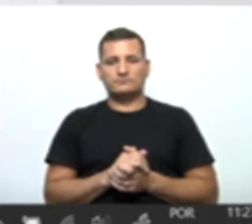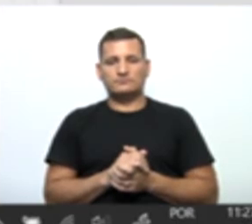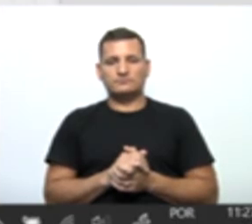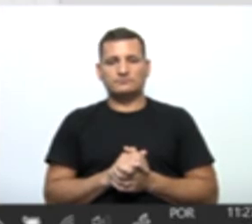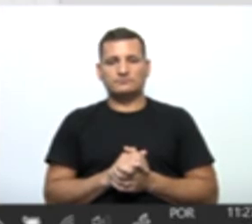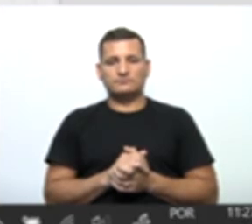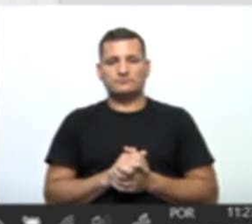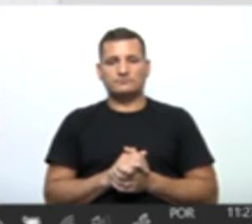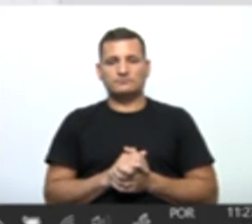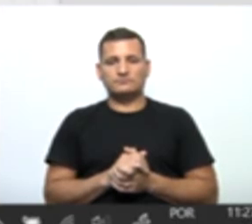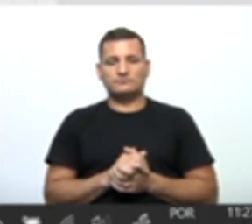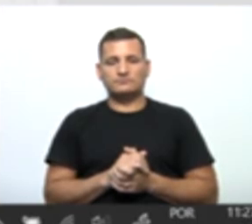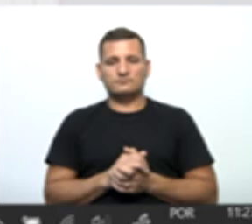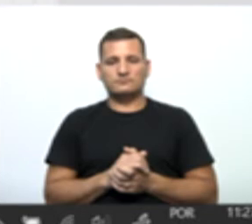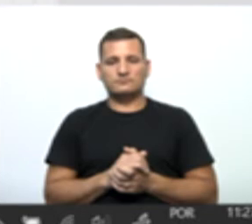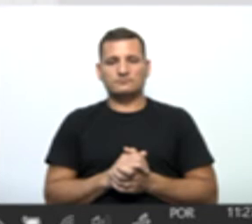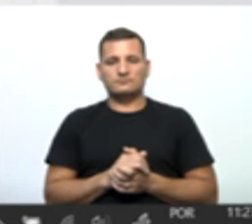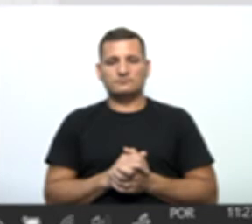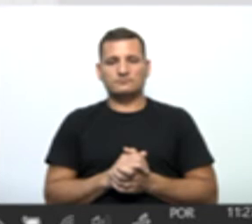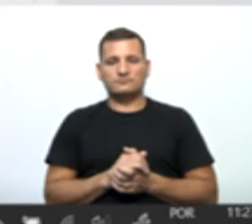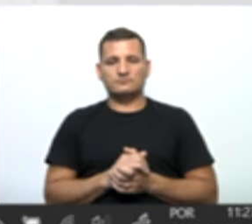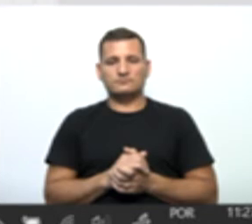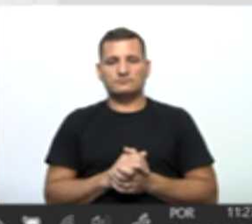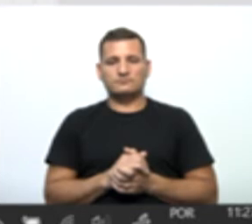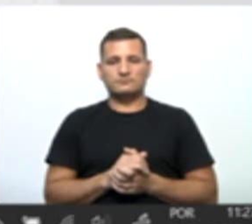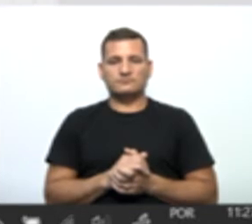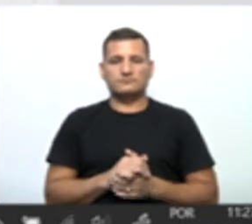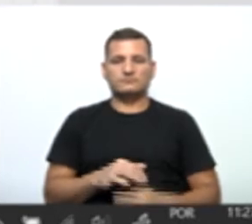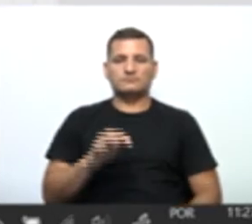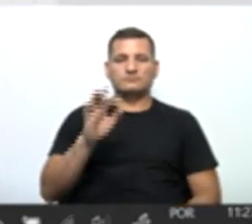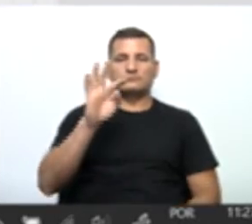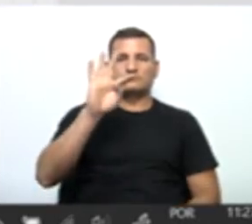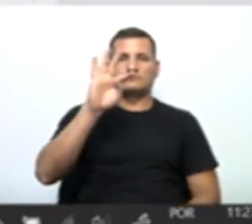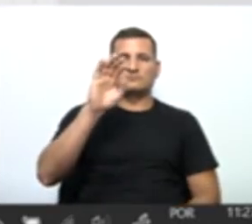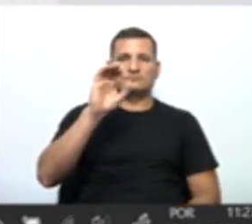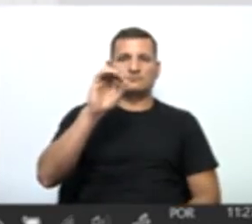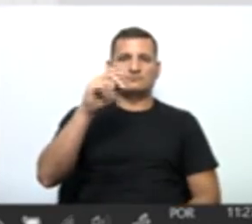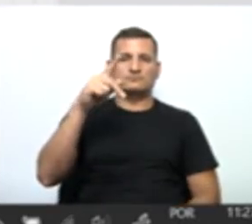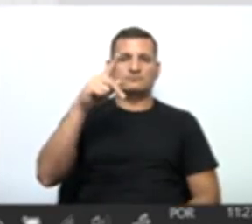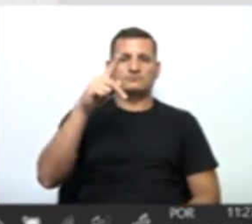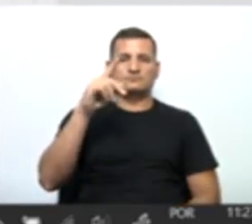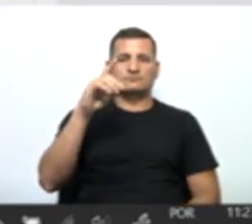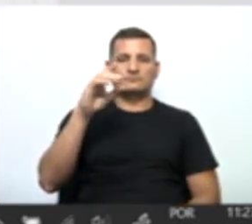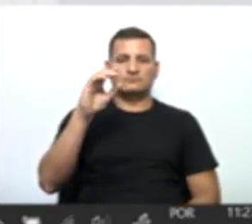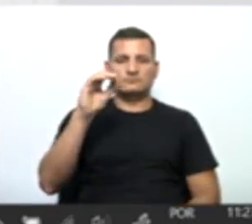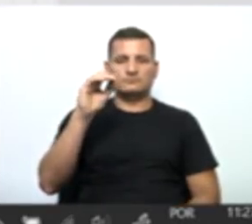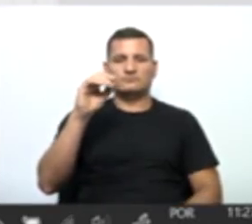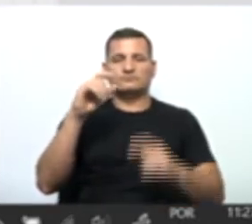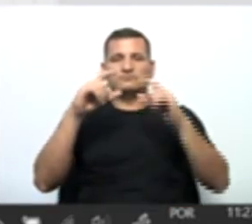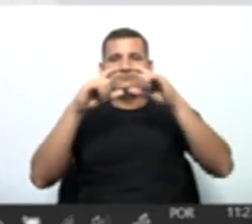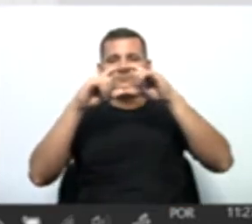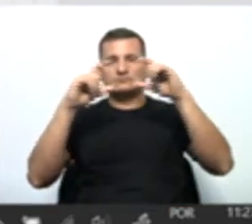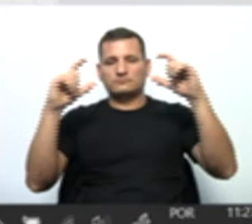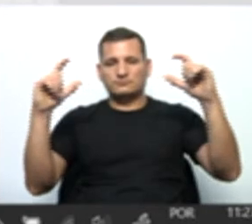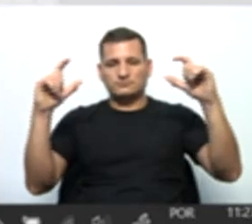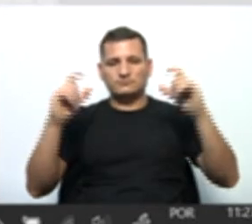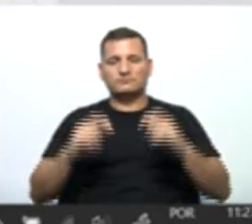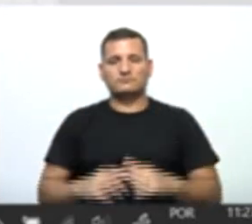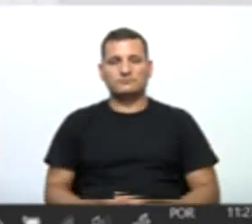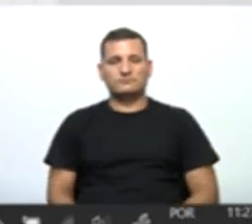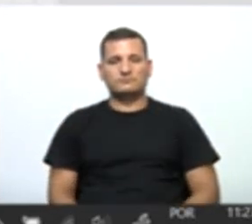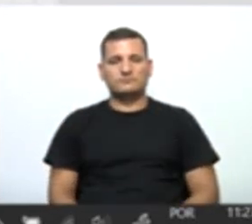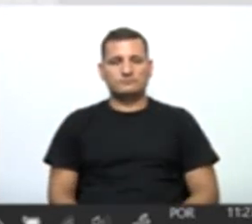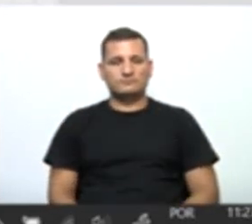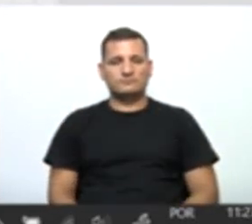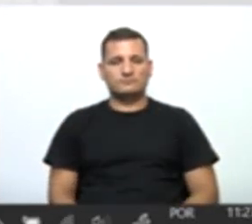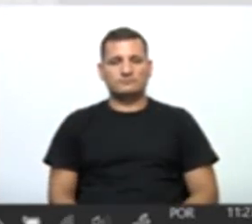Ó. Clico, seguro e arrasto, ele vai aparecer essas informações aqui em cima. Ó. Aí eu falo, pô, eu quero um quadrado. E melhor ainda,